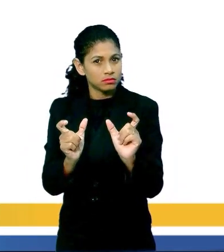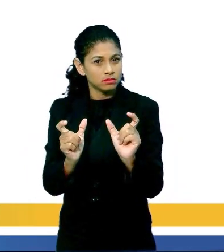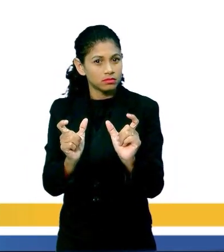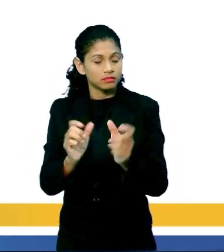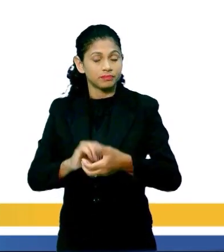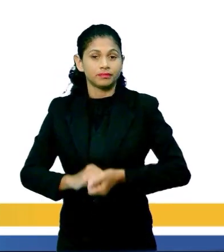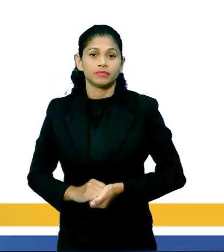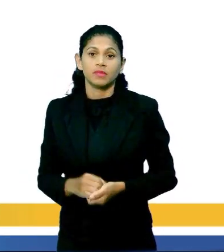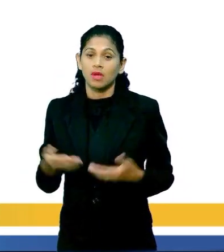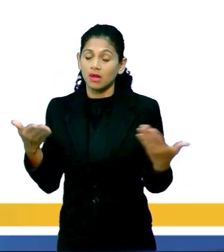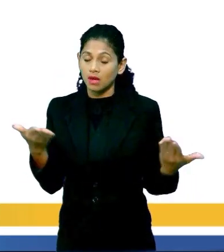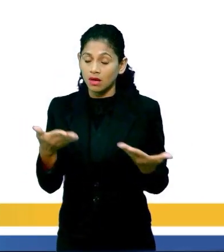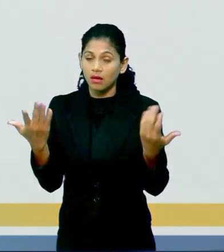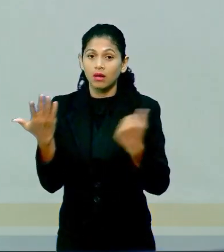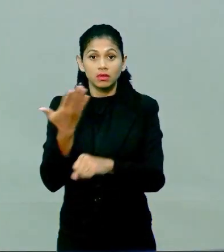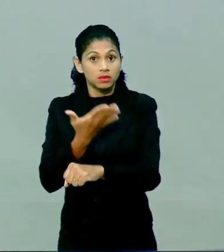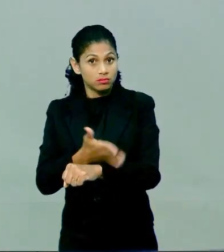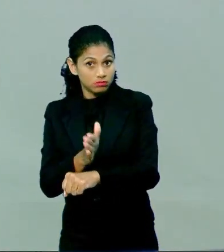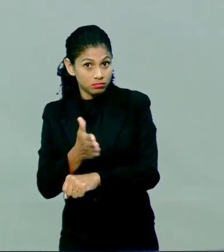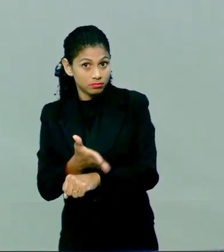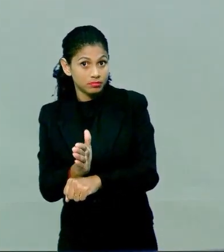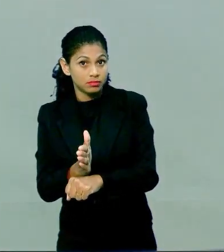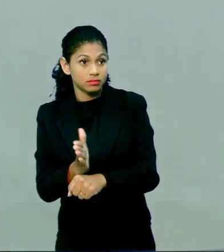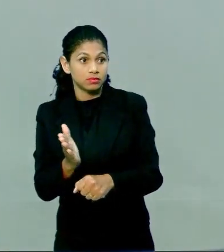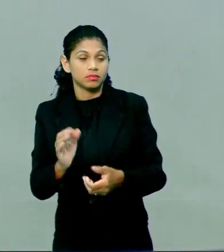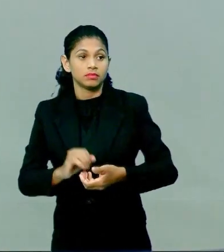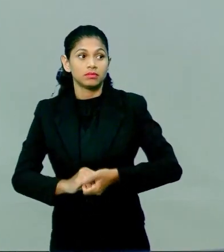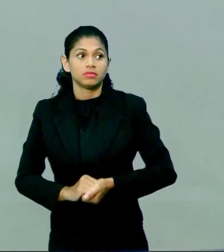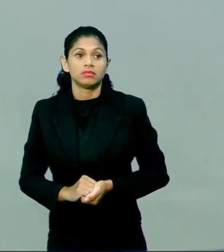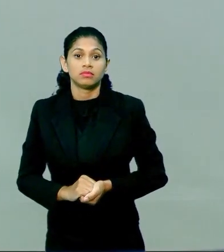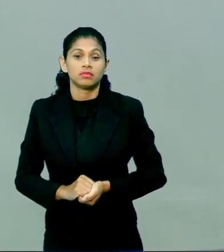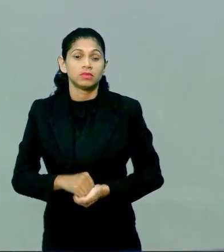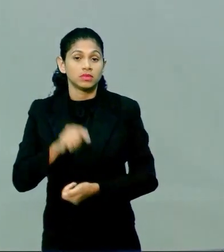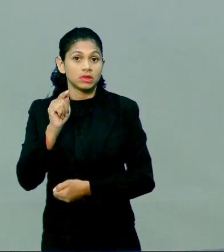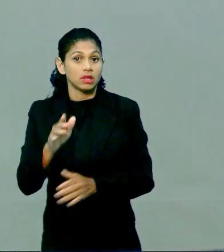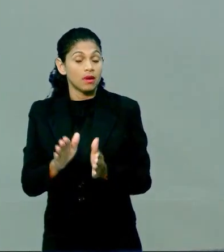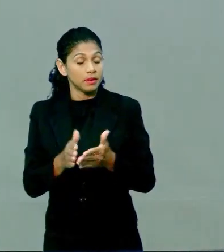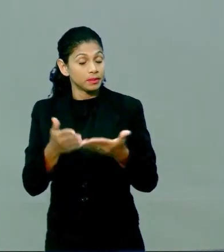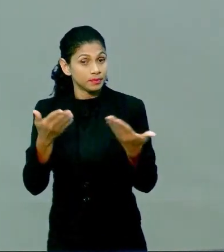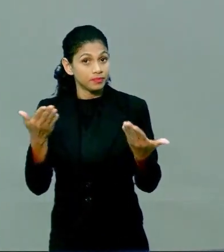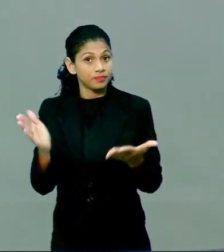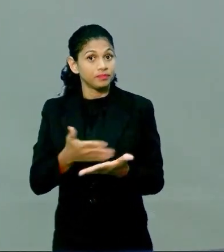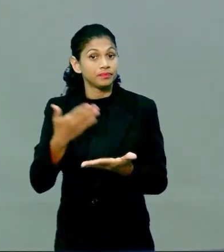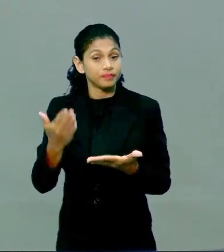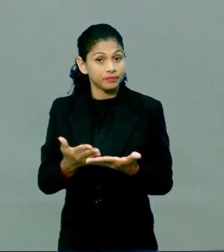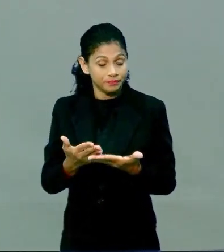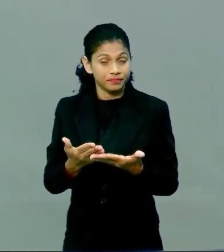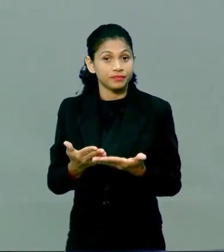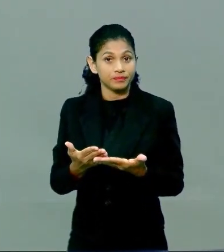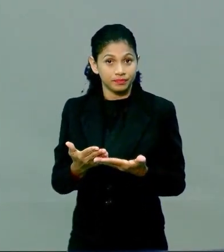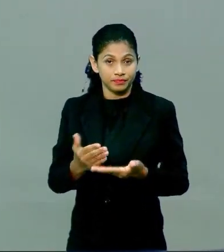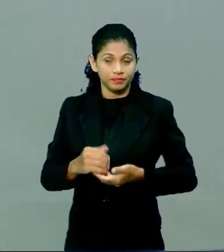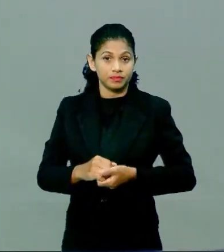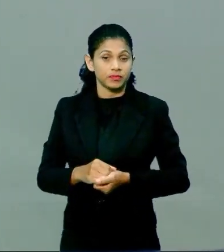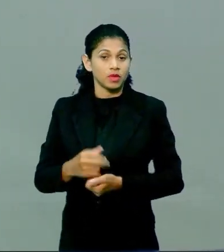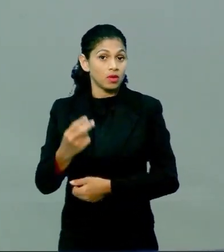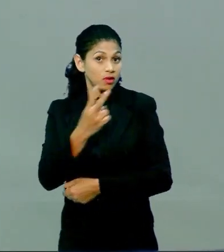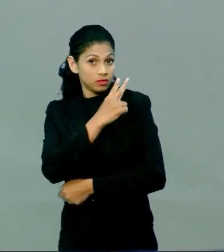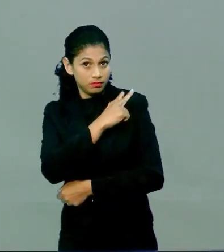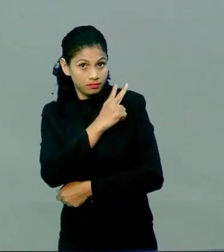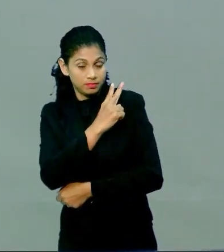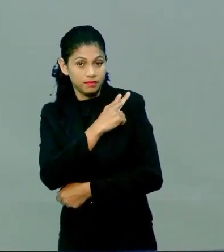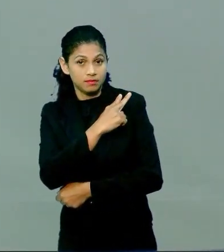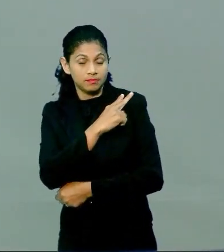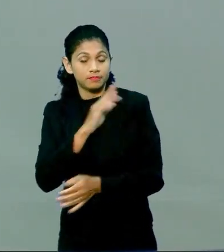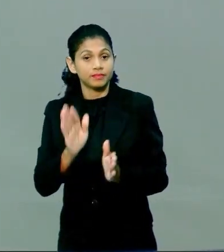Agora vamos aos nossos exercícios, ok? Você aí em casa vai pegar o seu livro A Prova Enem do segundo ano e